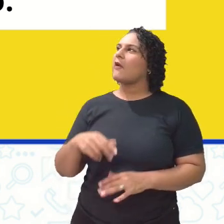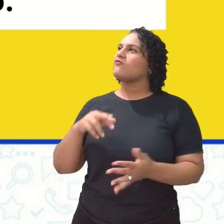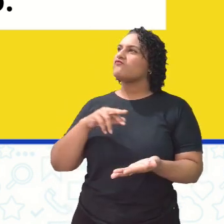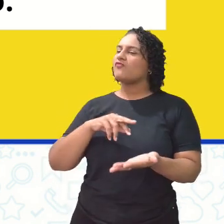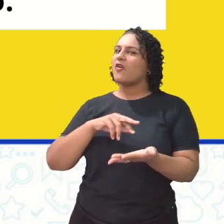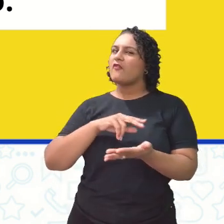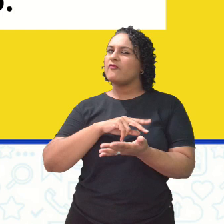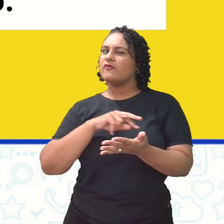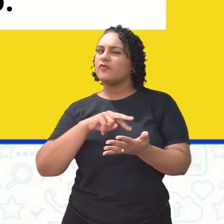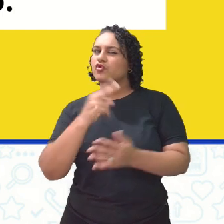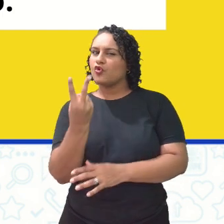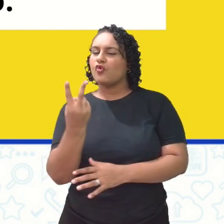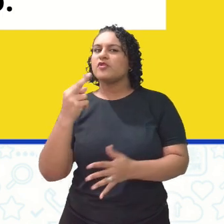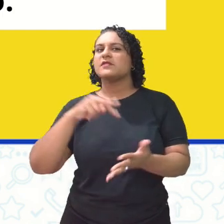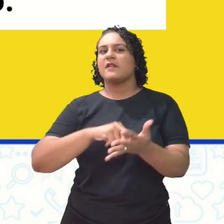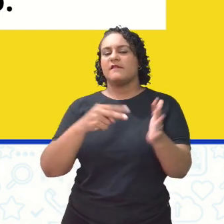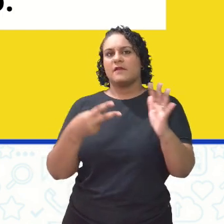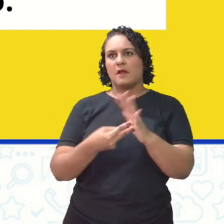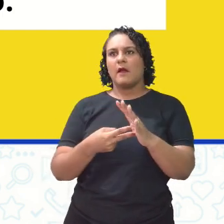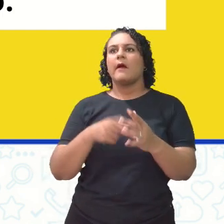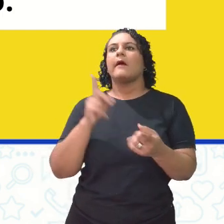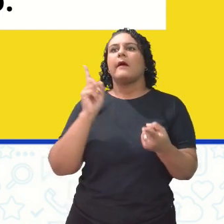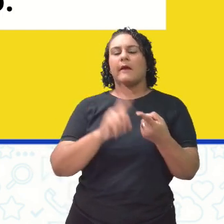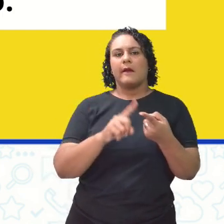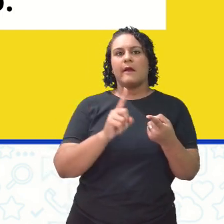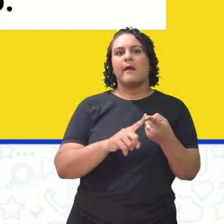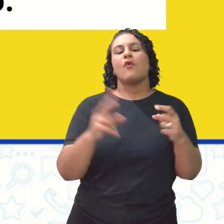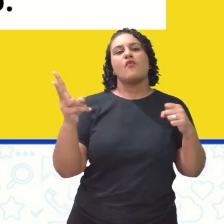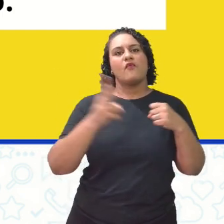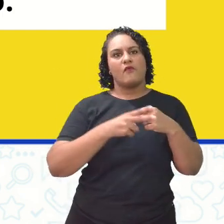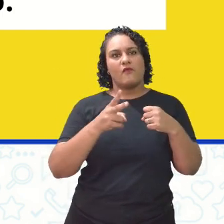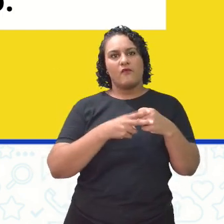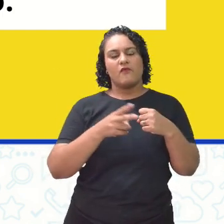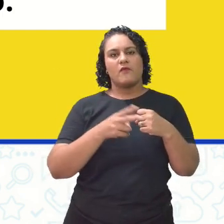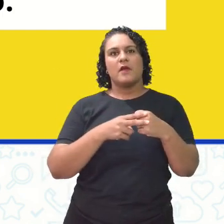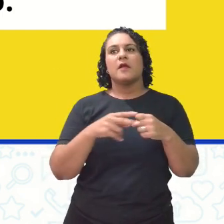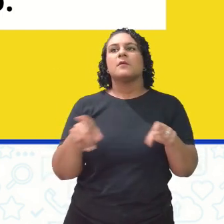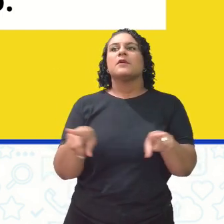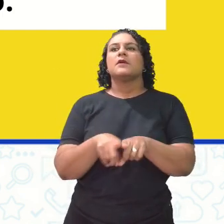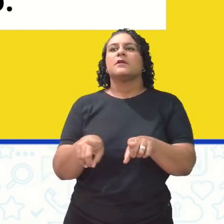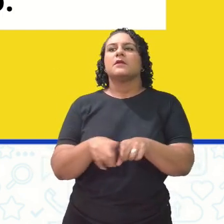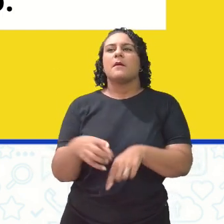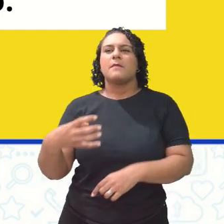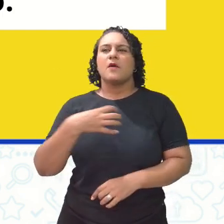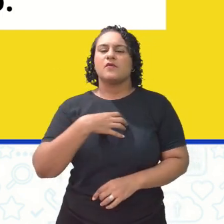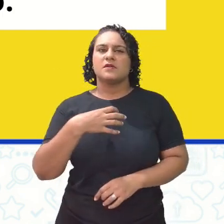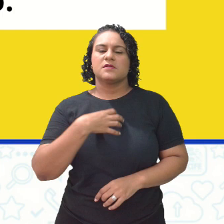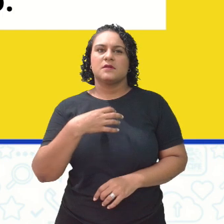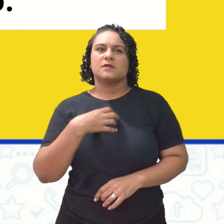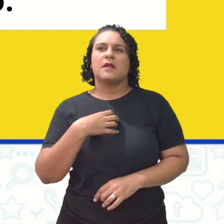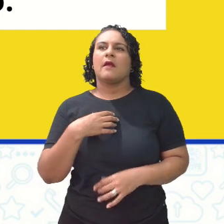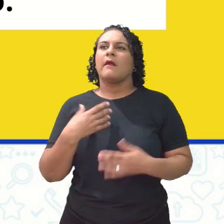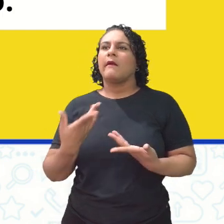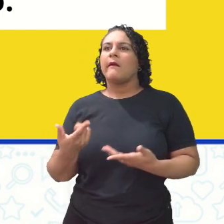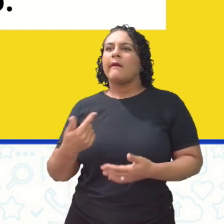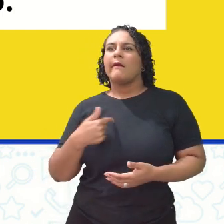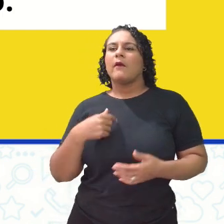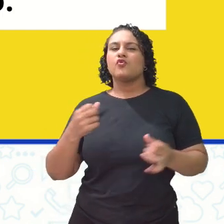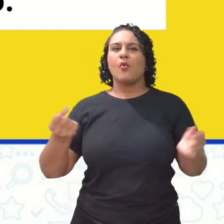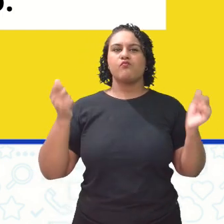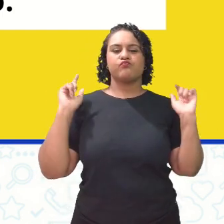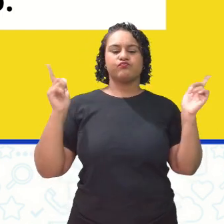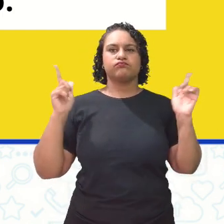Porque ela tem dois sentidos. Esse é um verbo, arrebentar. Também tem um sentido de algo estourar, não é? Mas